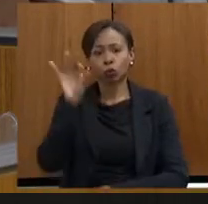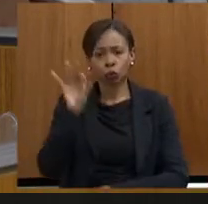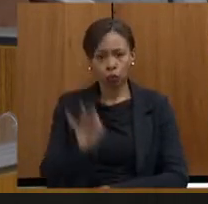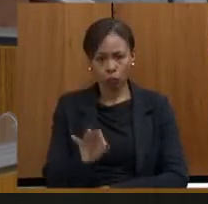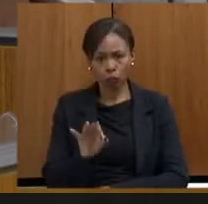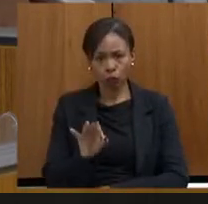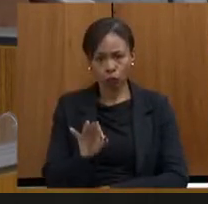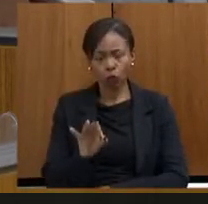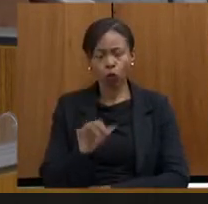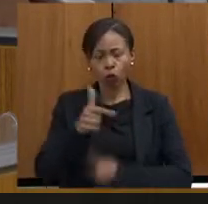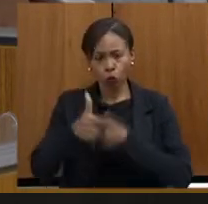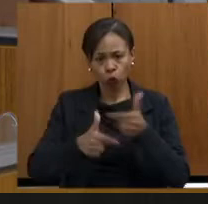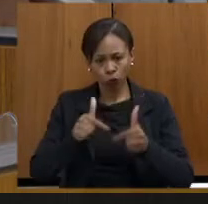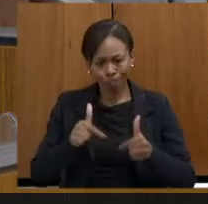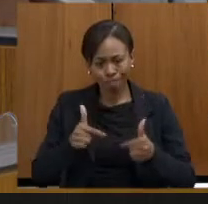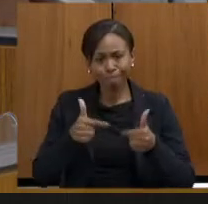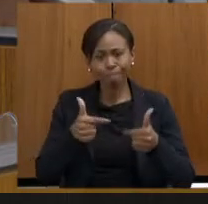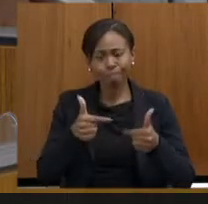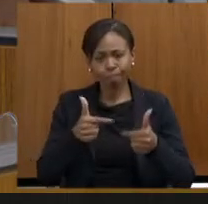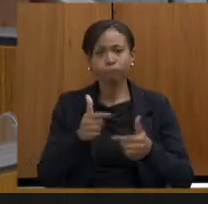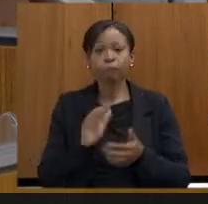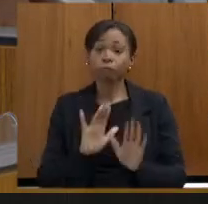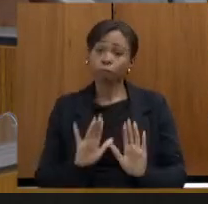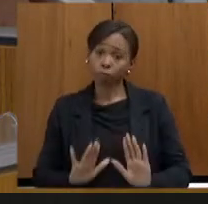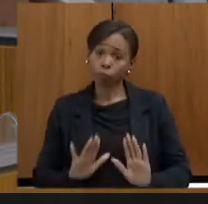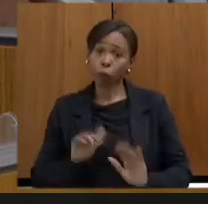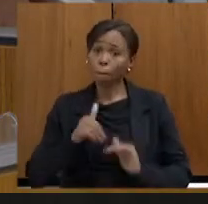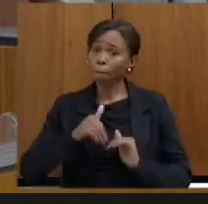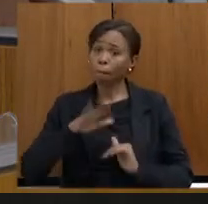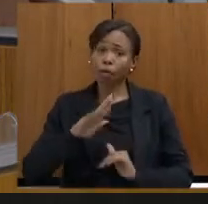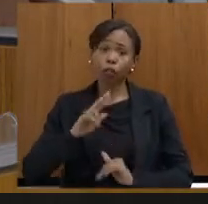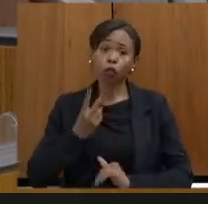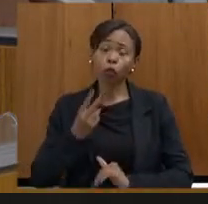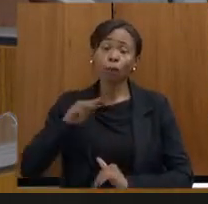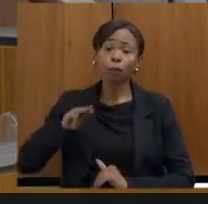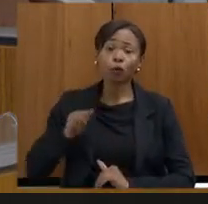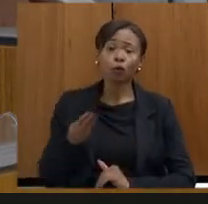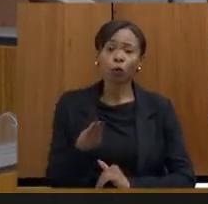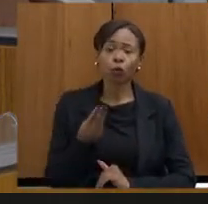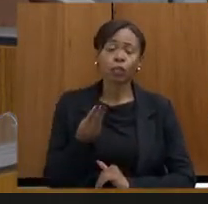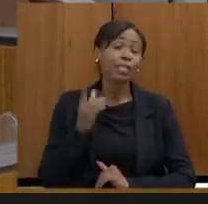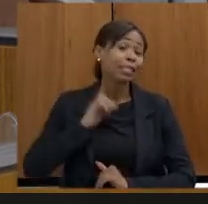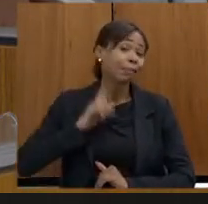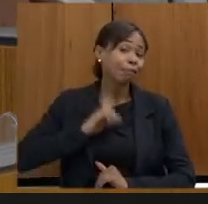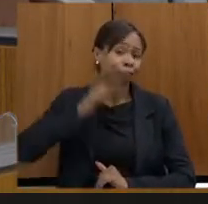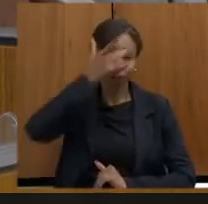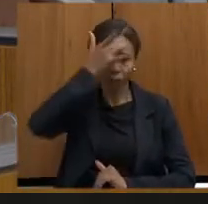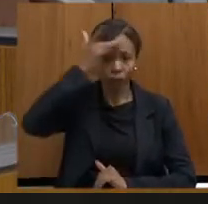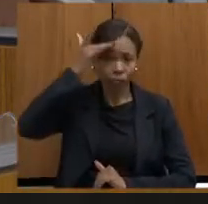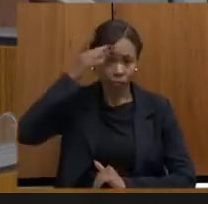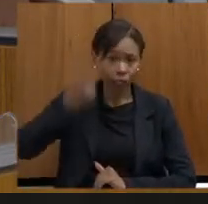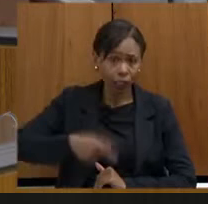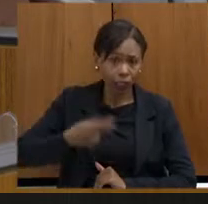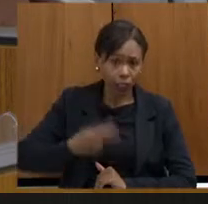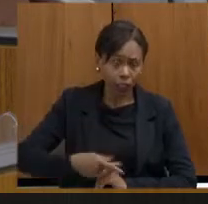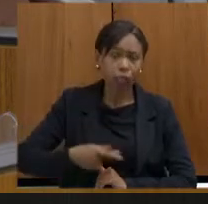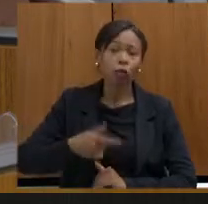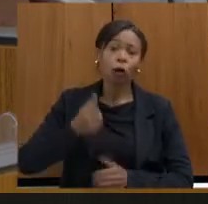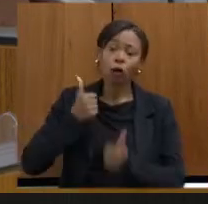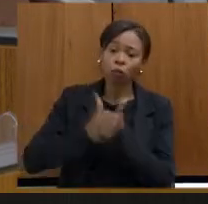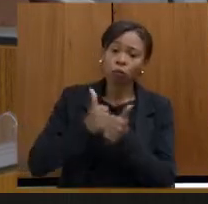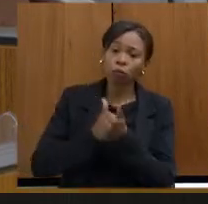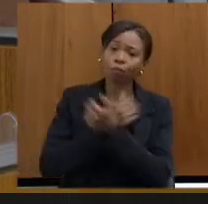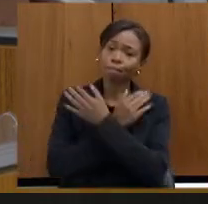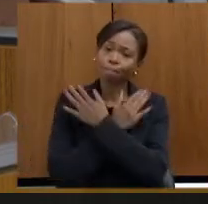da força de trabalho expandida, ou seja, mais de 2 milhões de mineiros e mineiras estavam ou